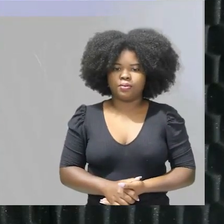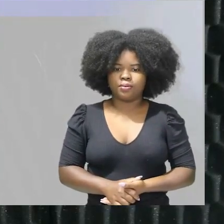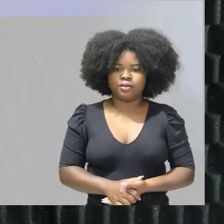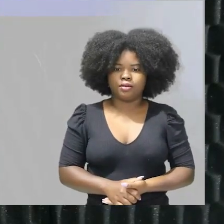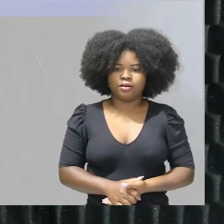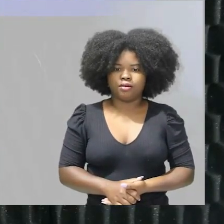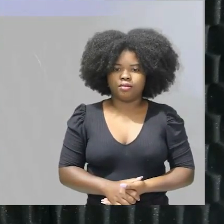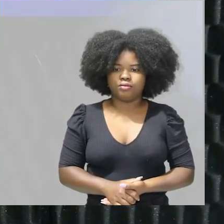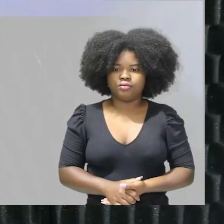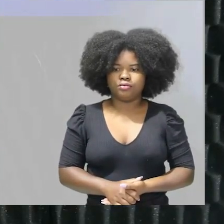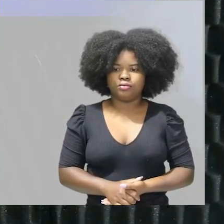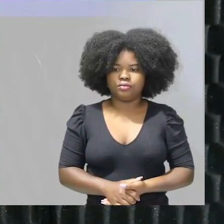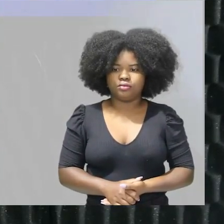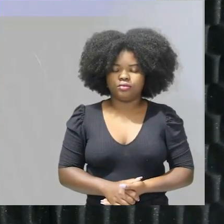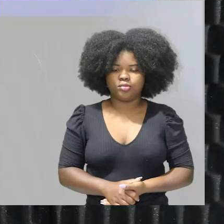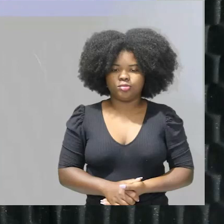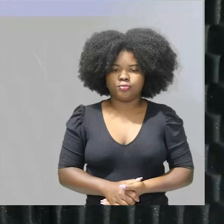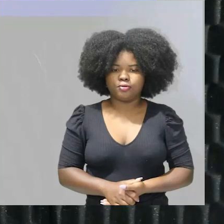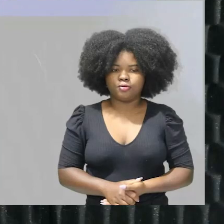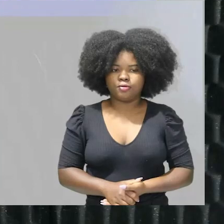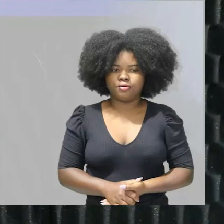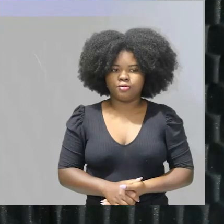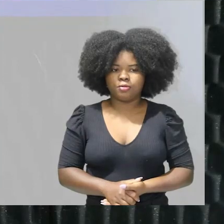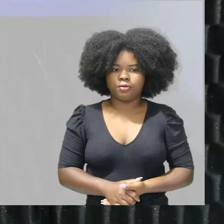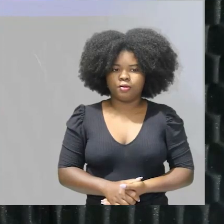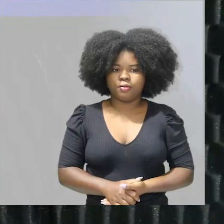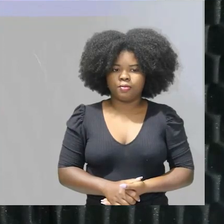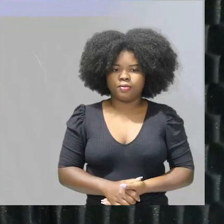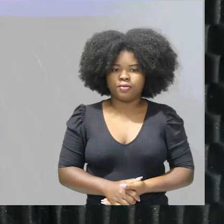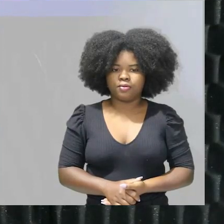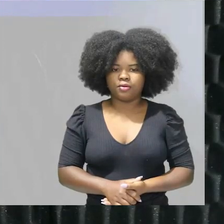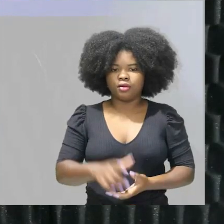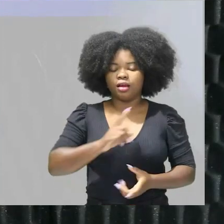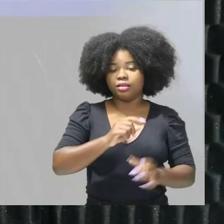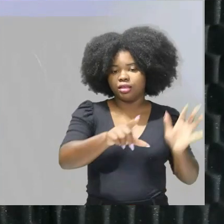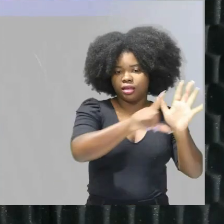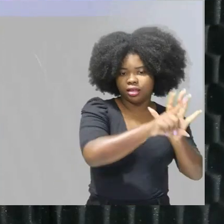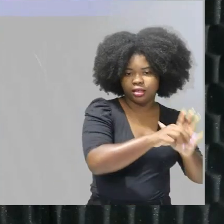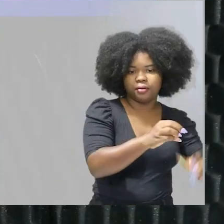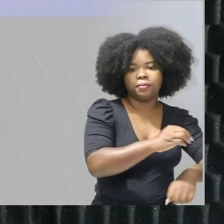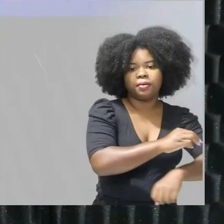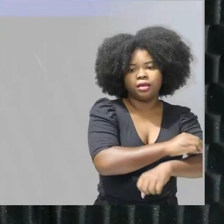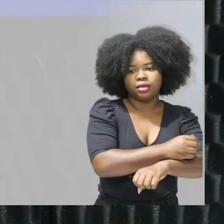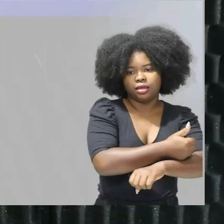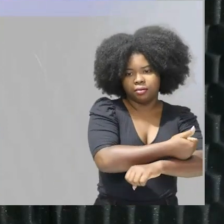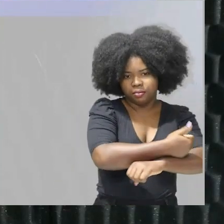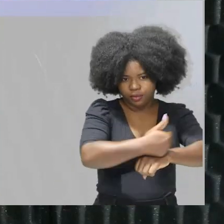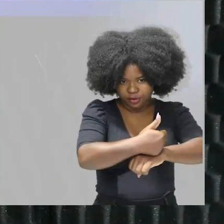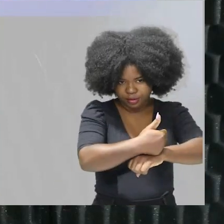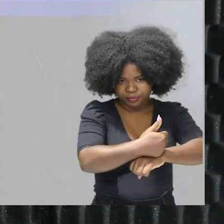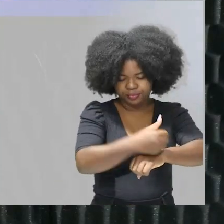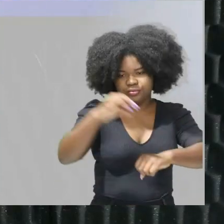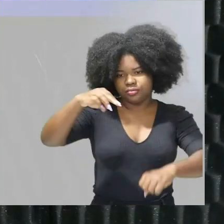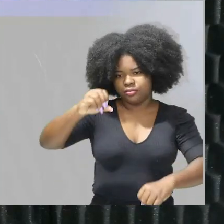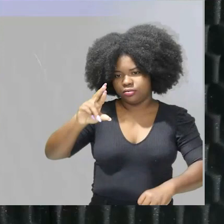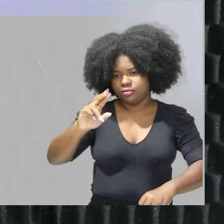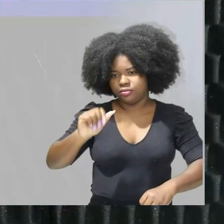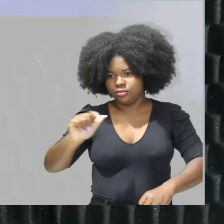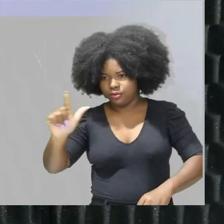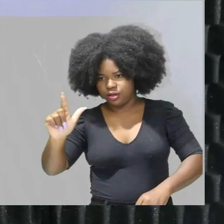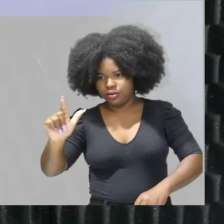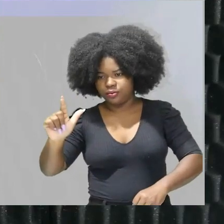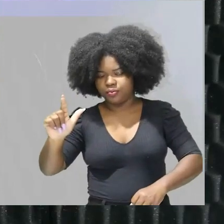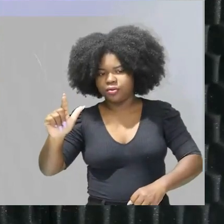aí ele pega a dura a lei primeiro certo a lei moral primeira dura Lei cobrindo-me